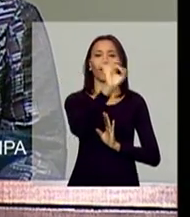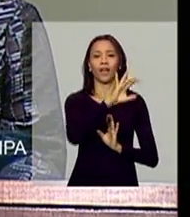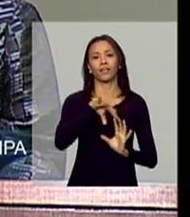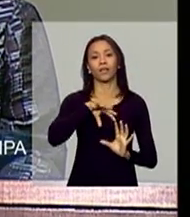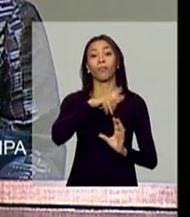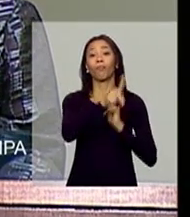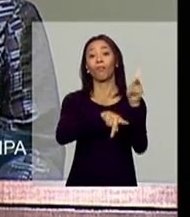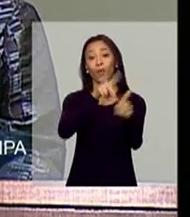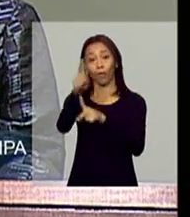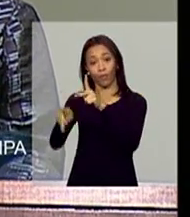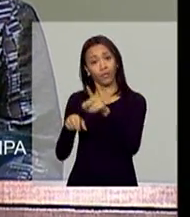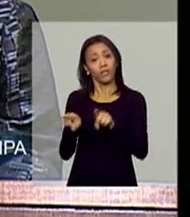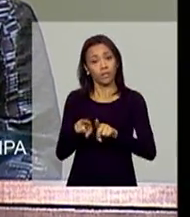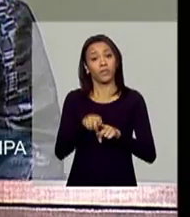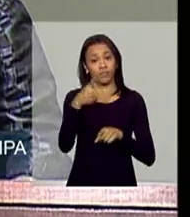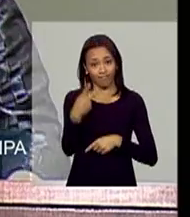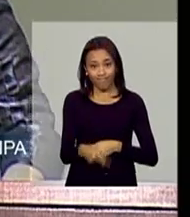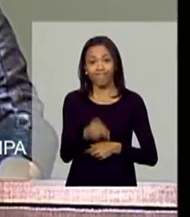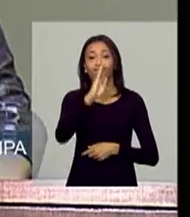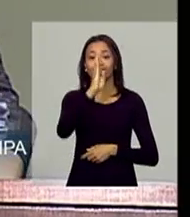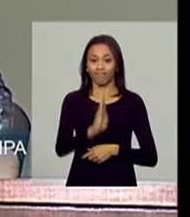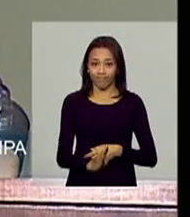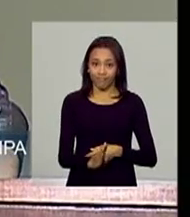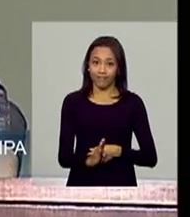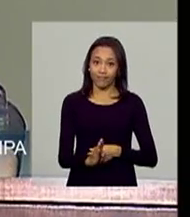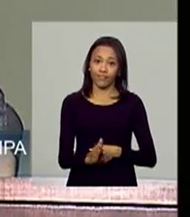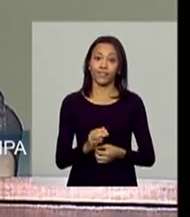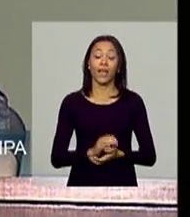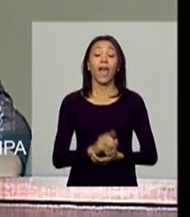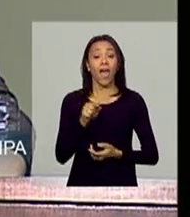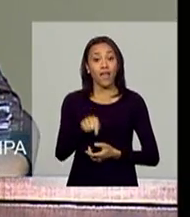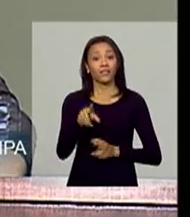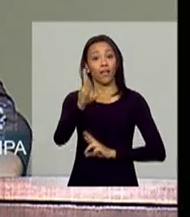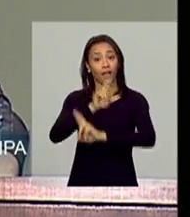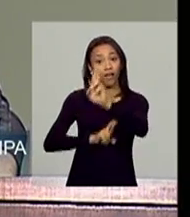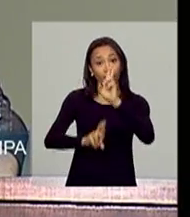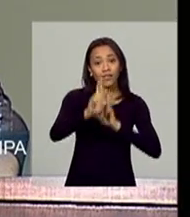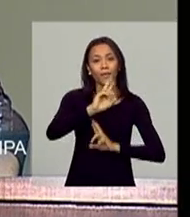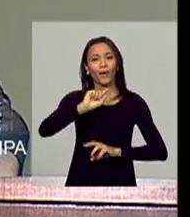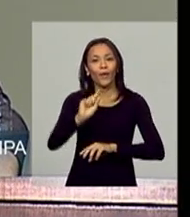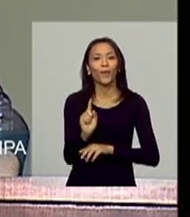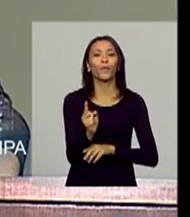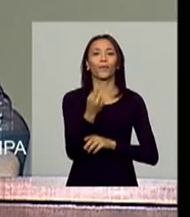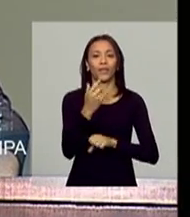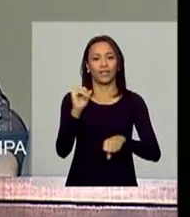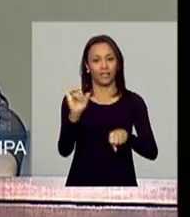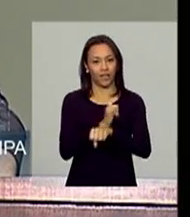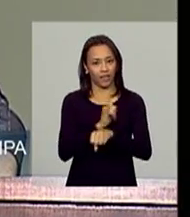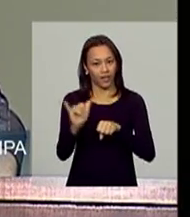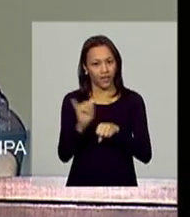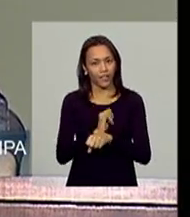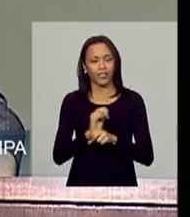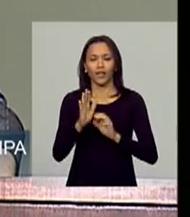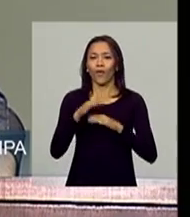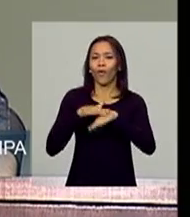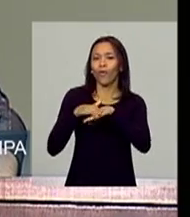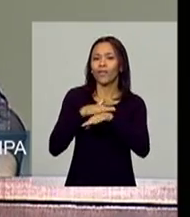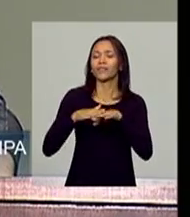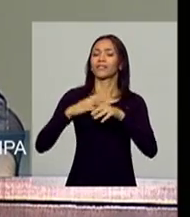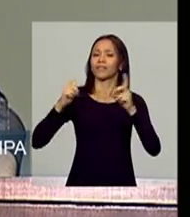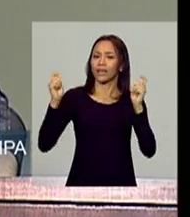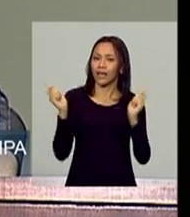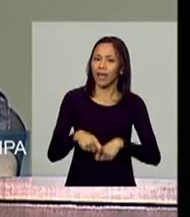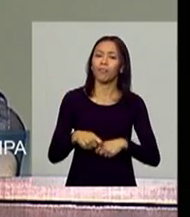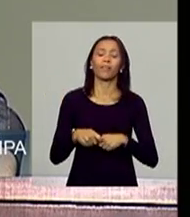também do Brasil. Multilateralismo como único instrumento capaz de resolver